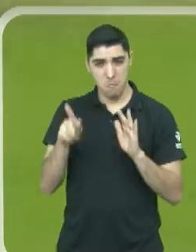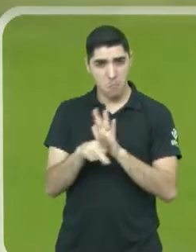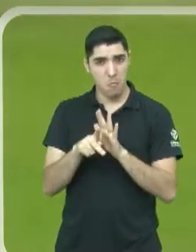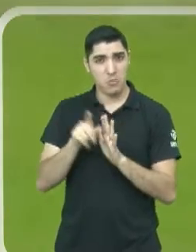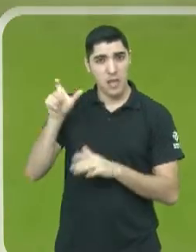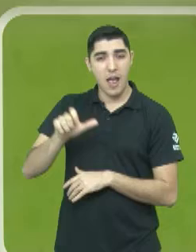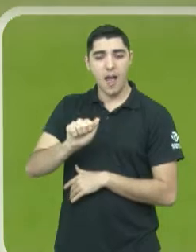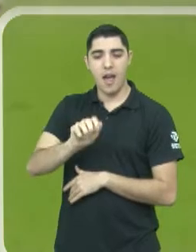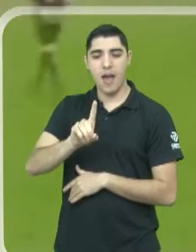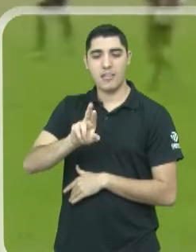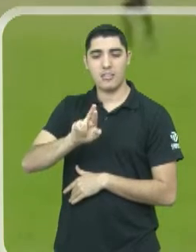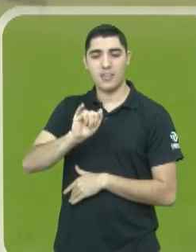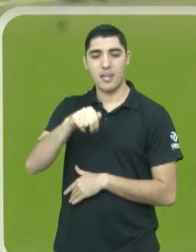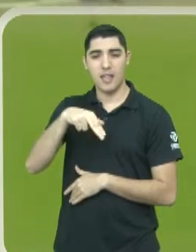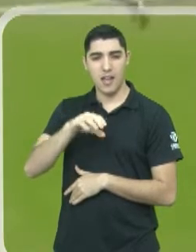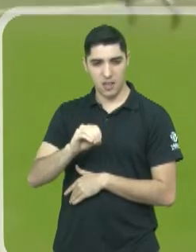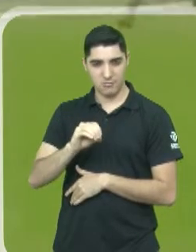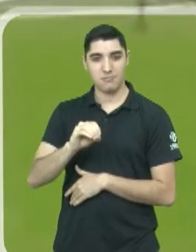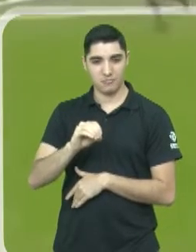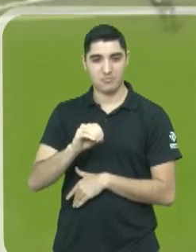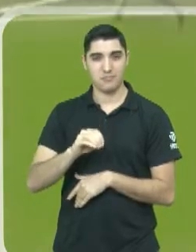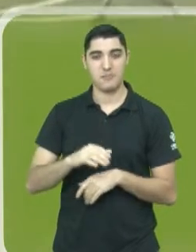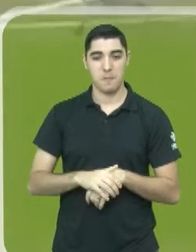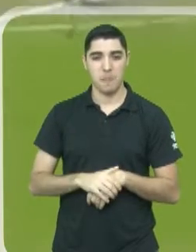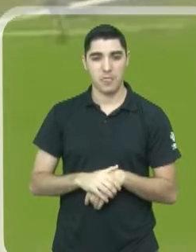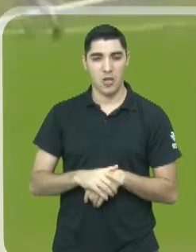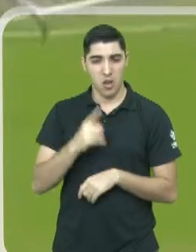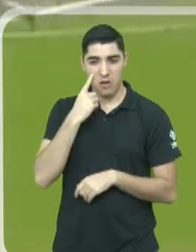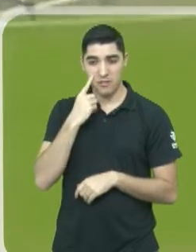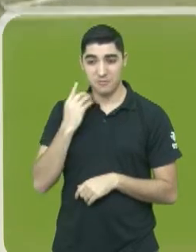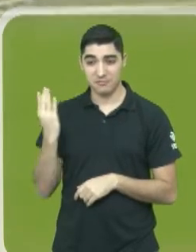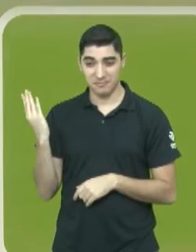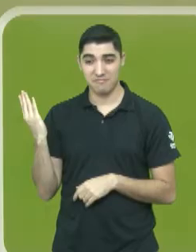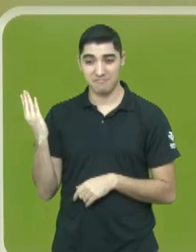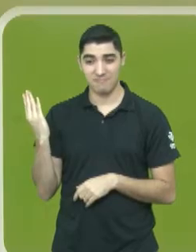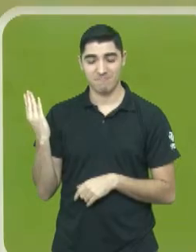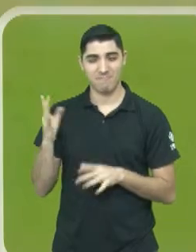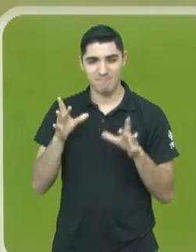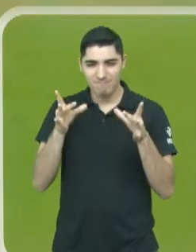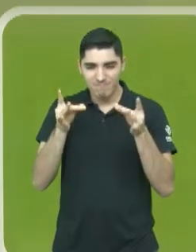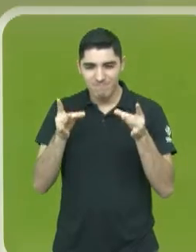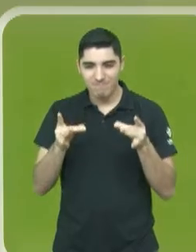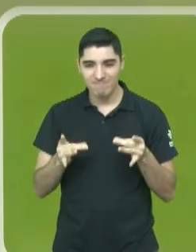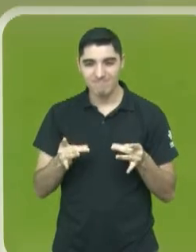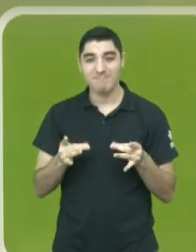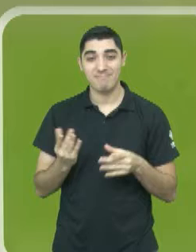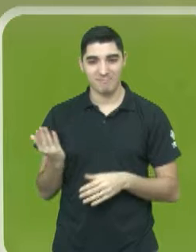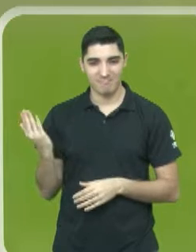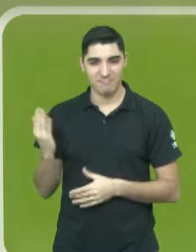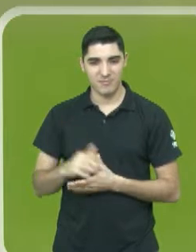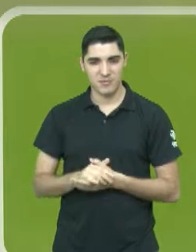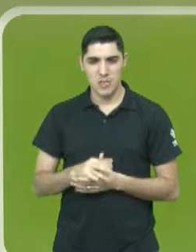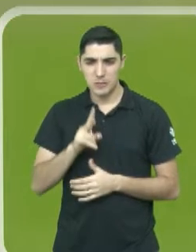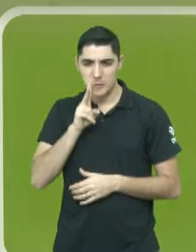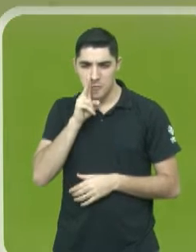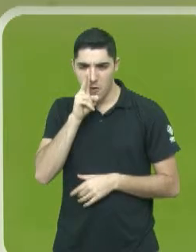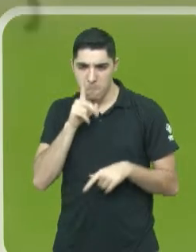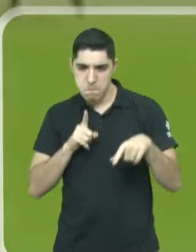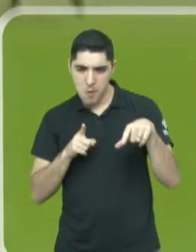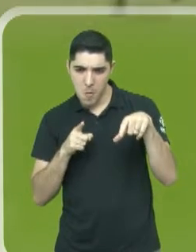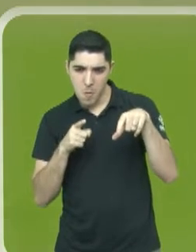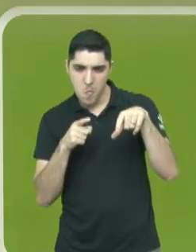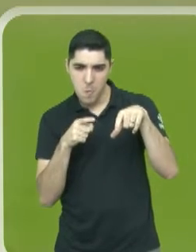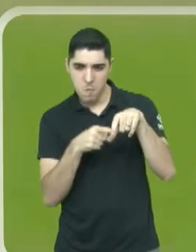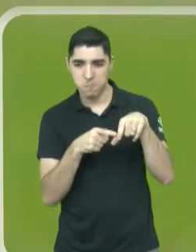no trabalho também da nossa querida Luíse. Olha só, no replay, no detalhe para você. Olha, pegou com extrema